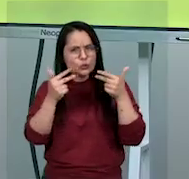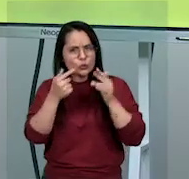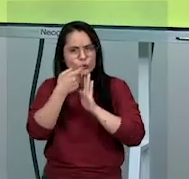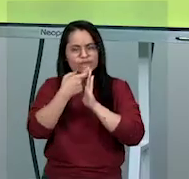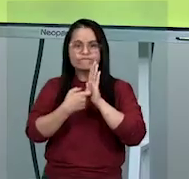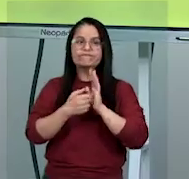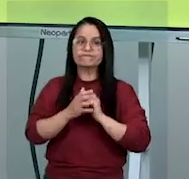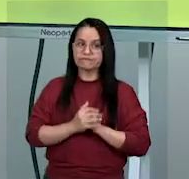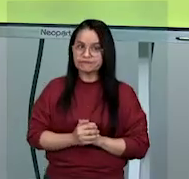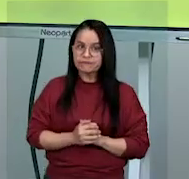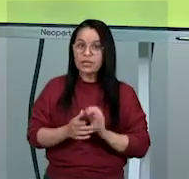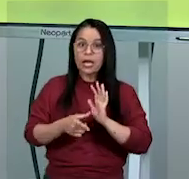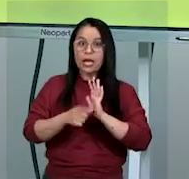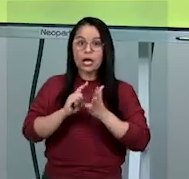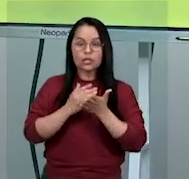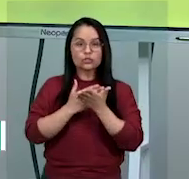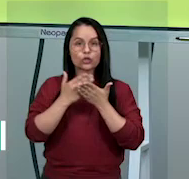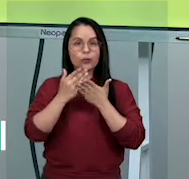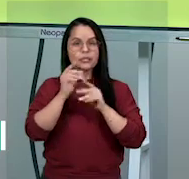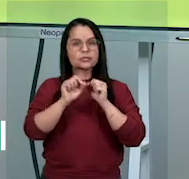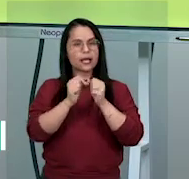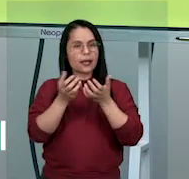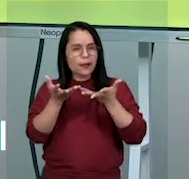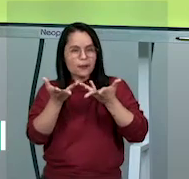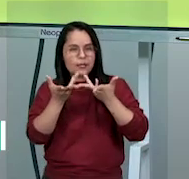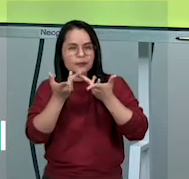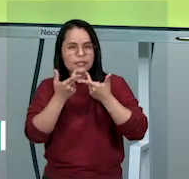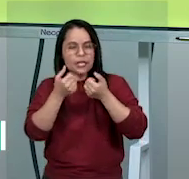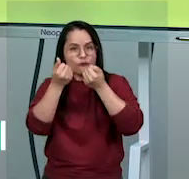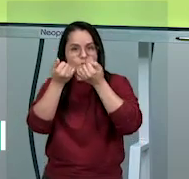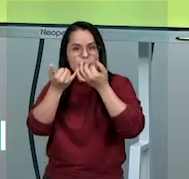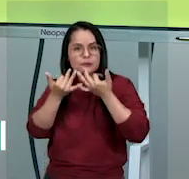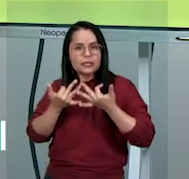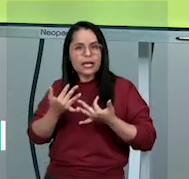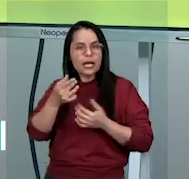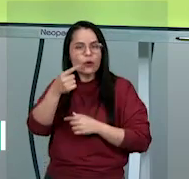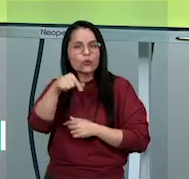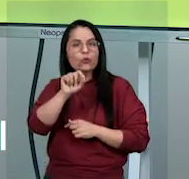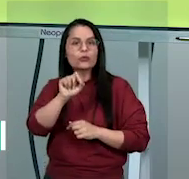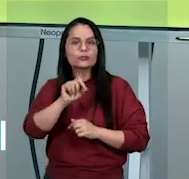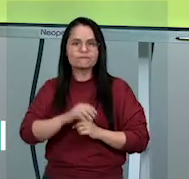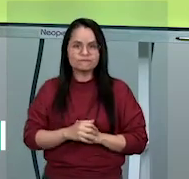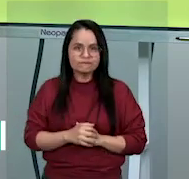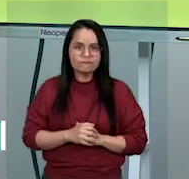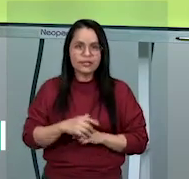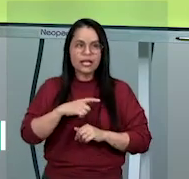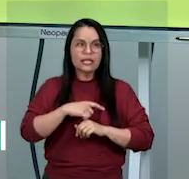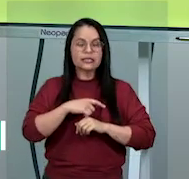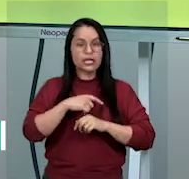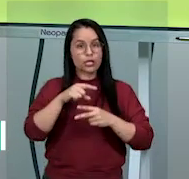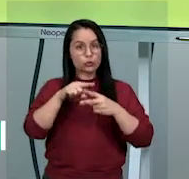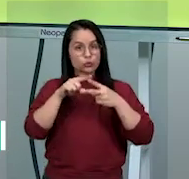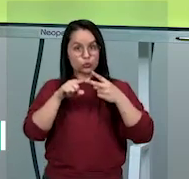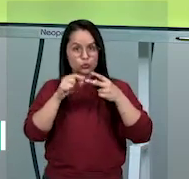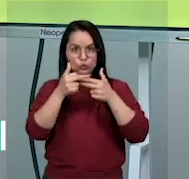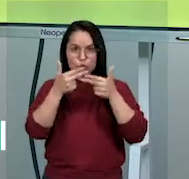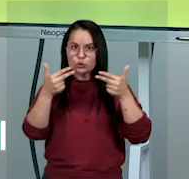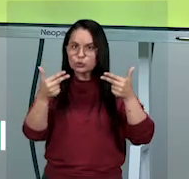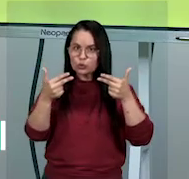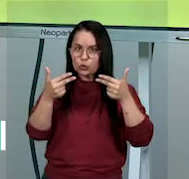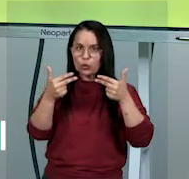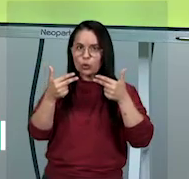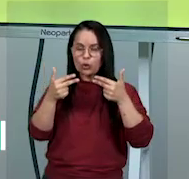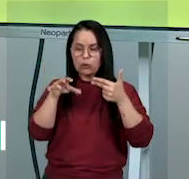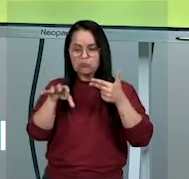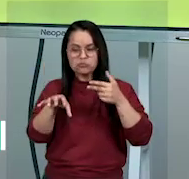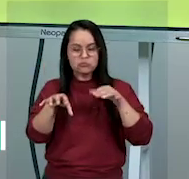texto? Antes de nós passarmos para as habilidades, eu vou explicar para vocês o seguinte. São dois elementos, dois campos